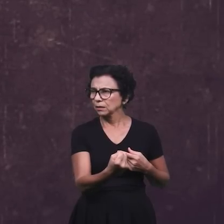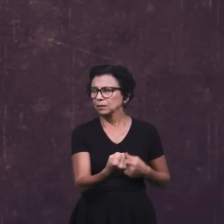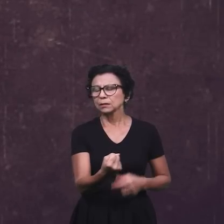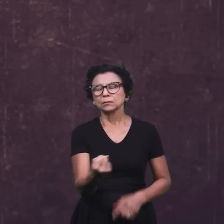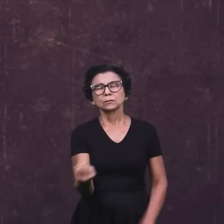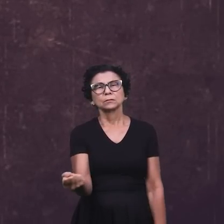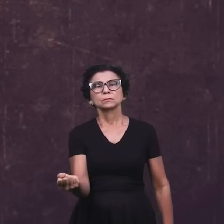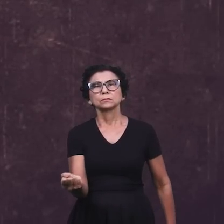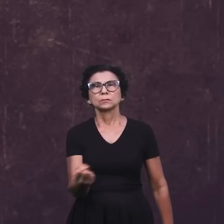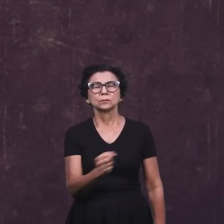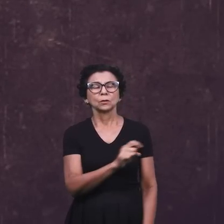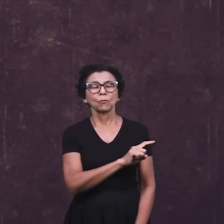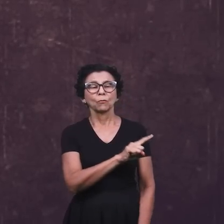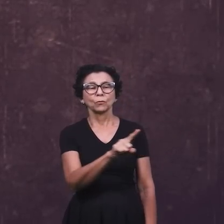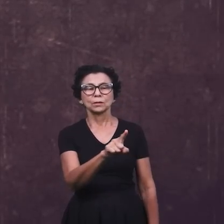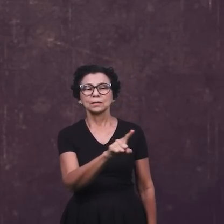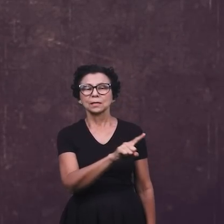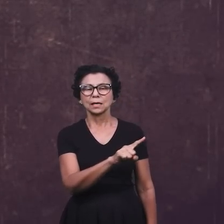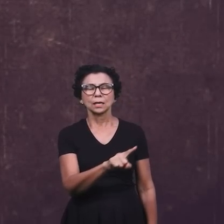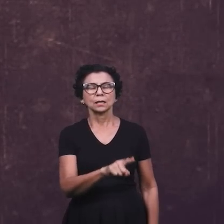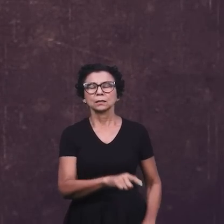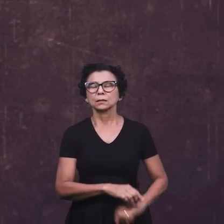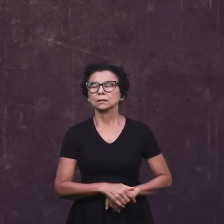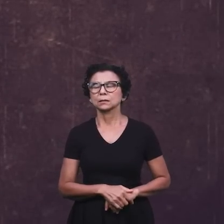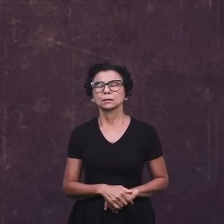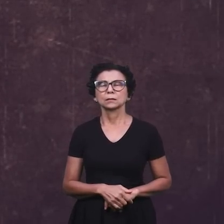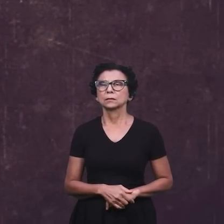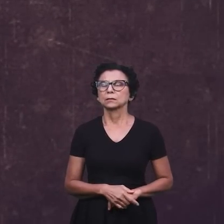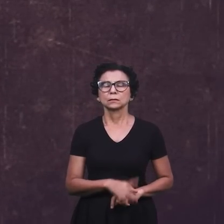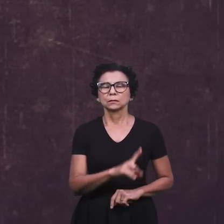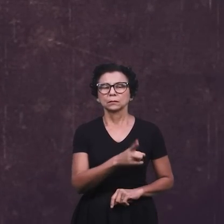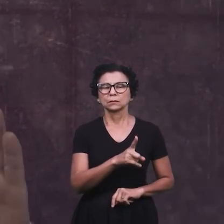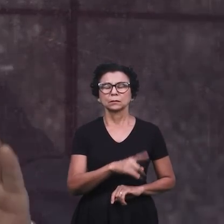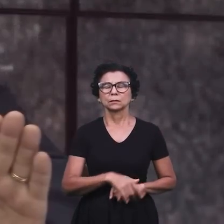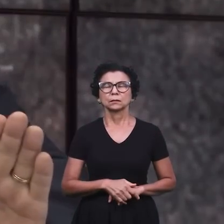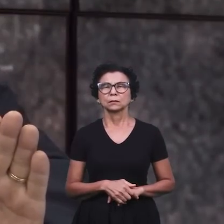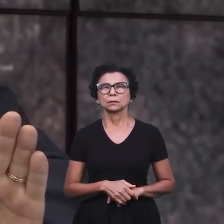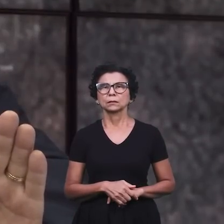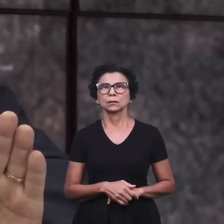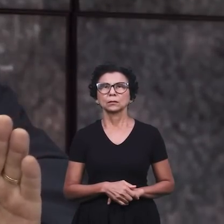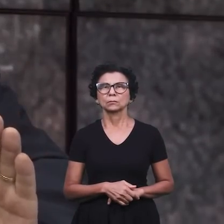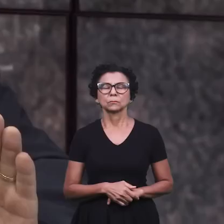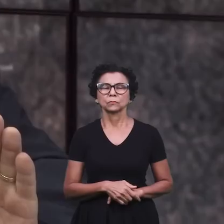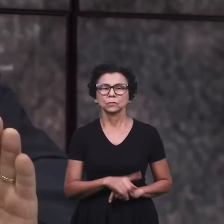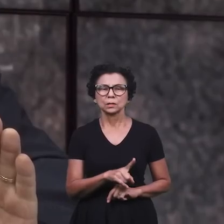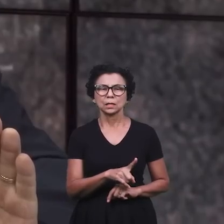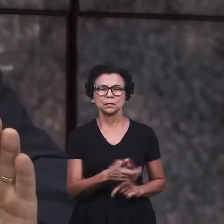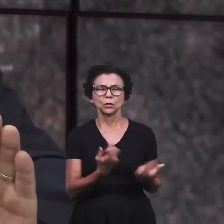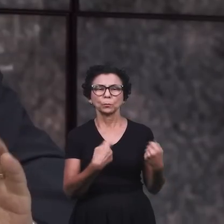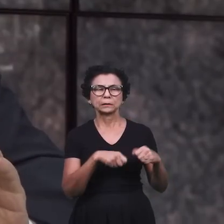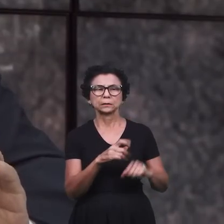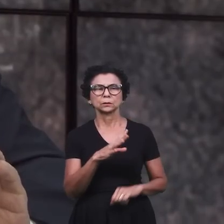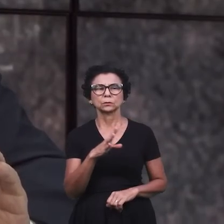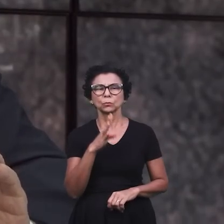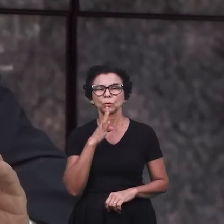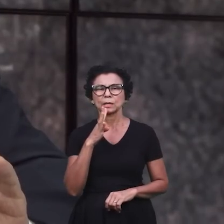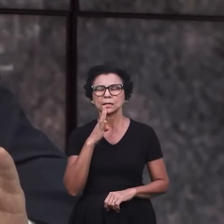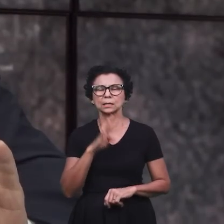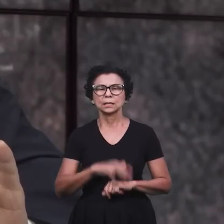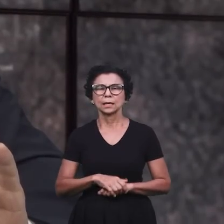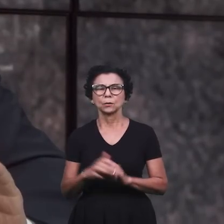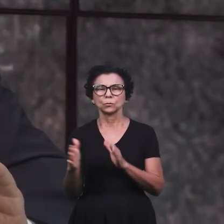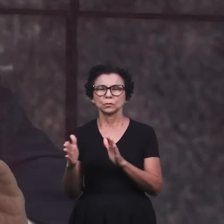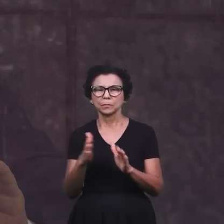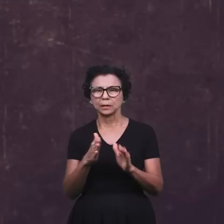vós conhecer os tempos e as estações. Não compete a vós. E disse mais,